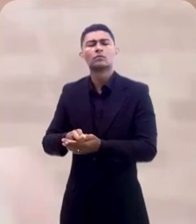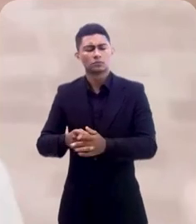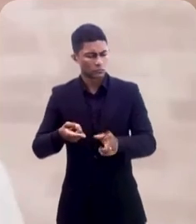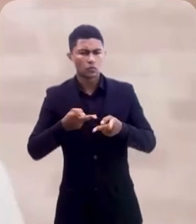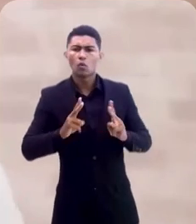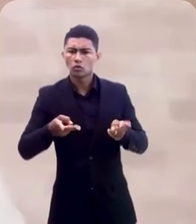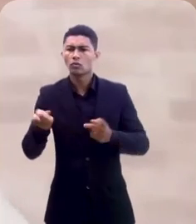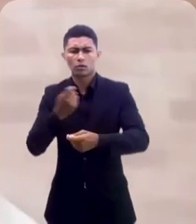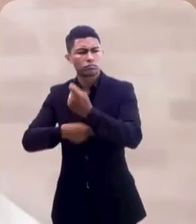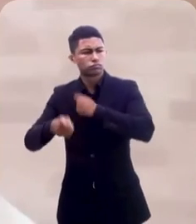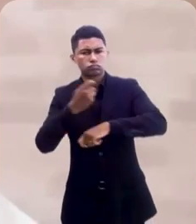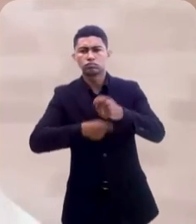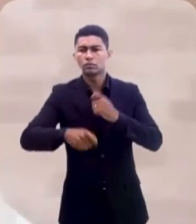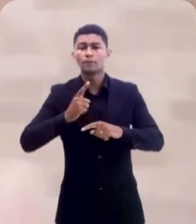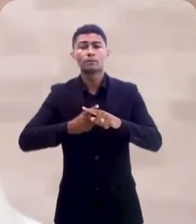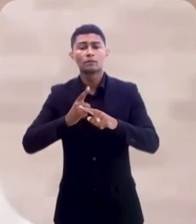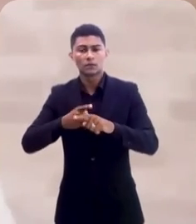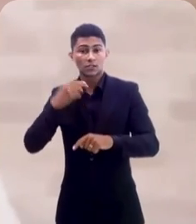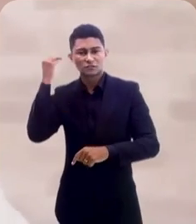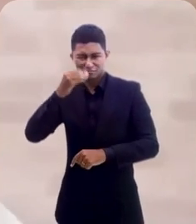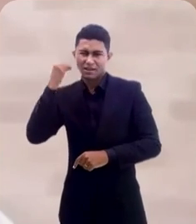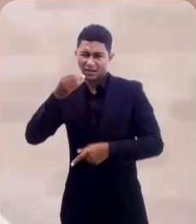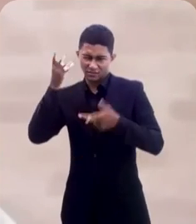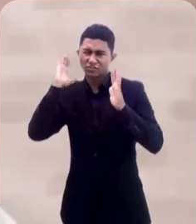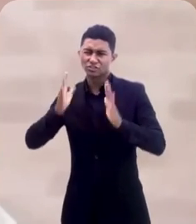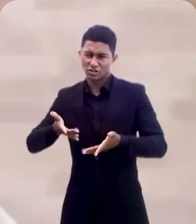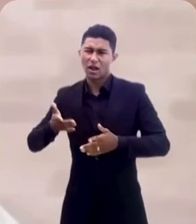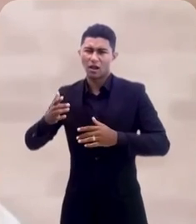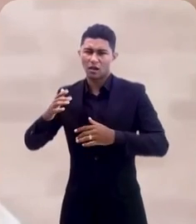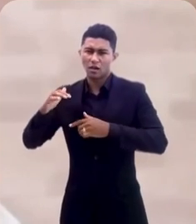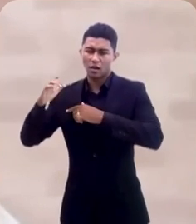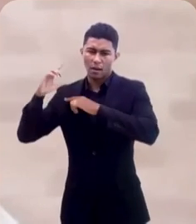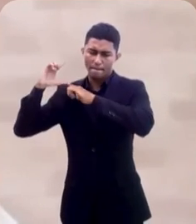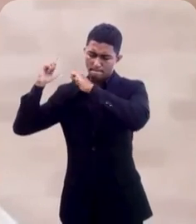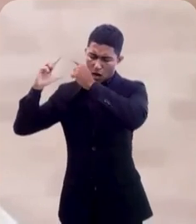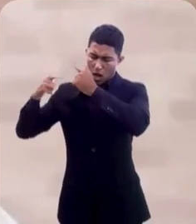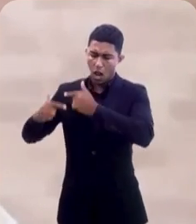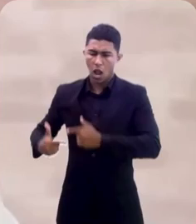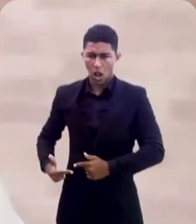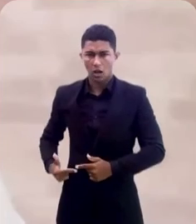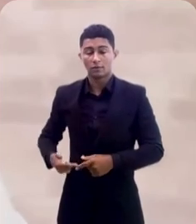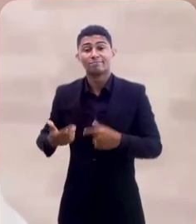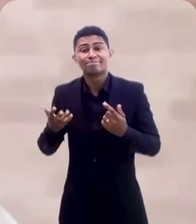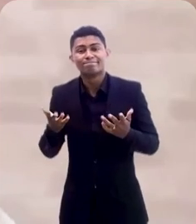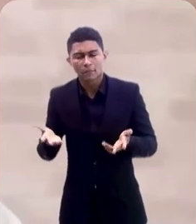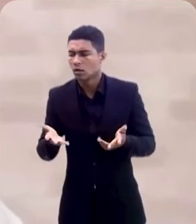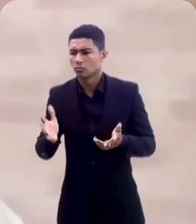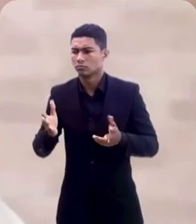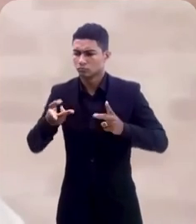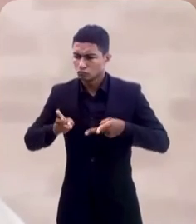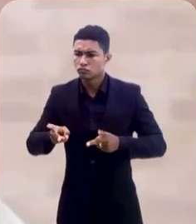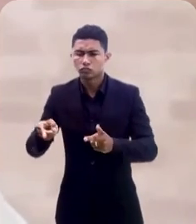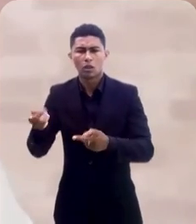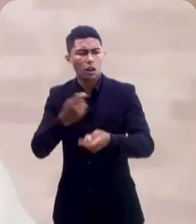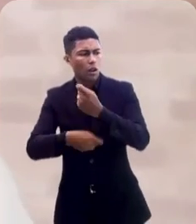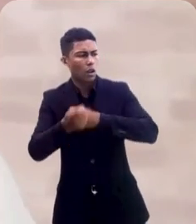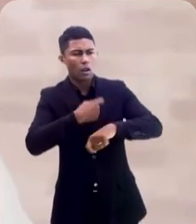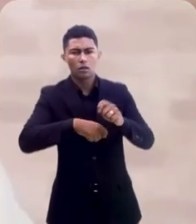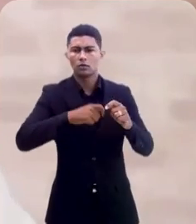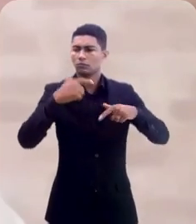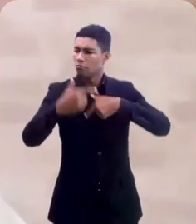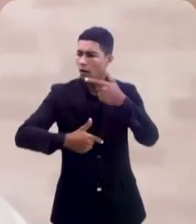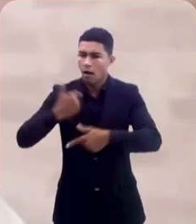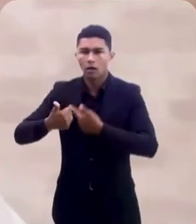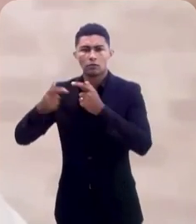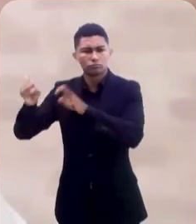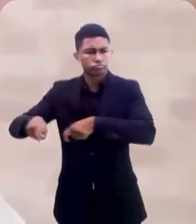a experiência que acumulou por várias gerações, né, e trazendo essa